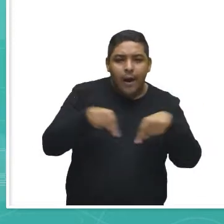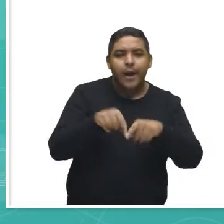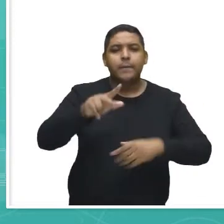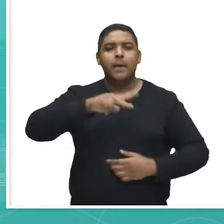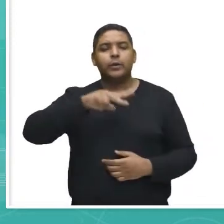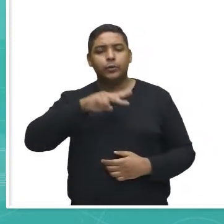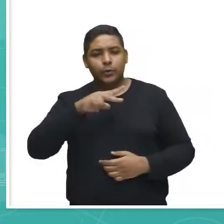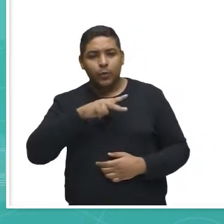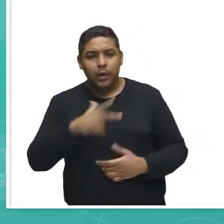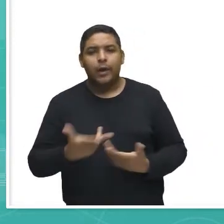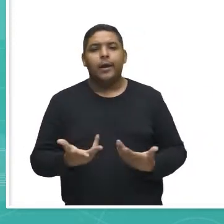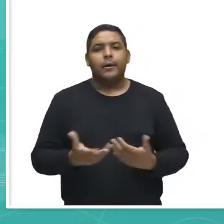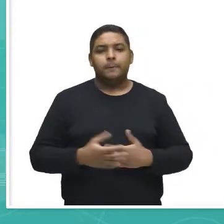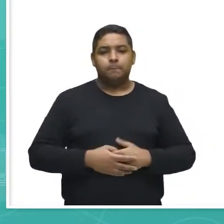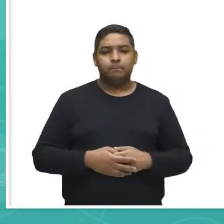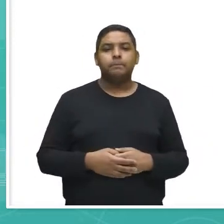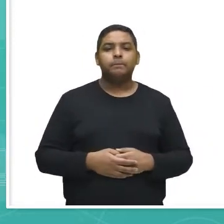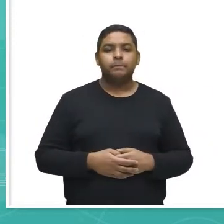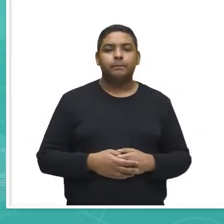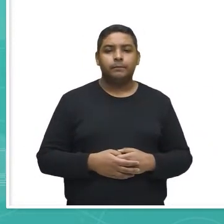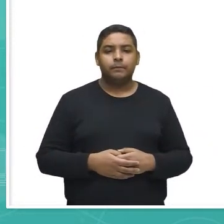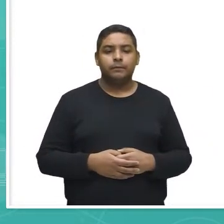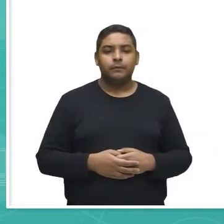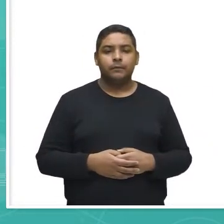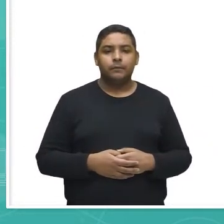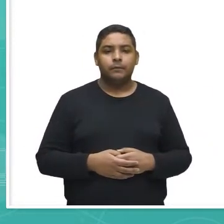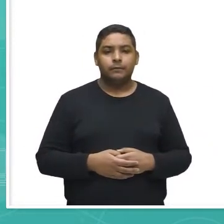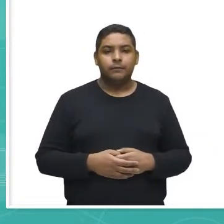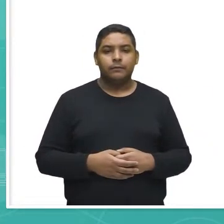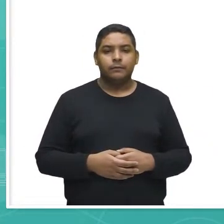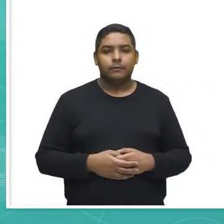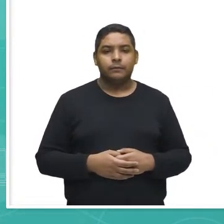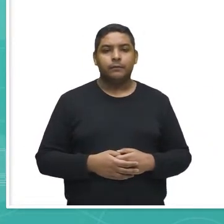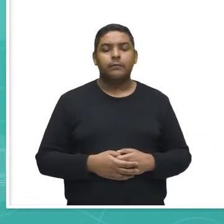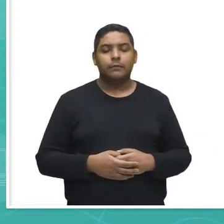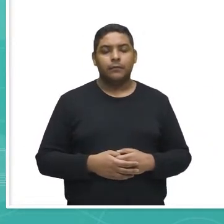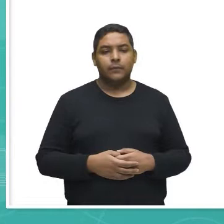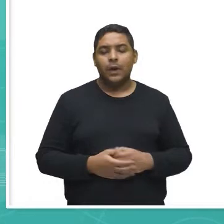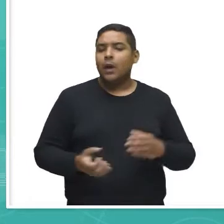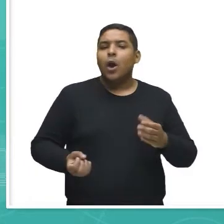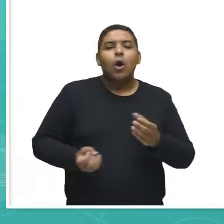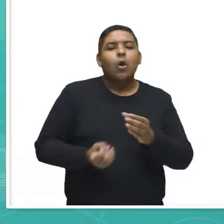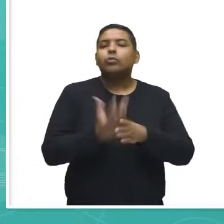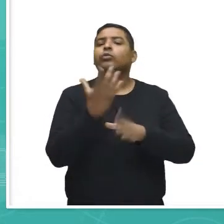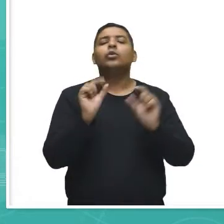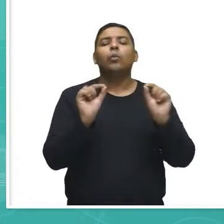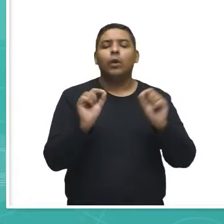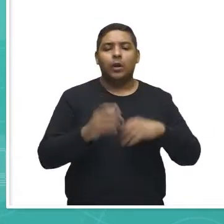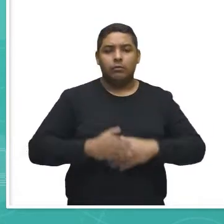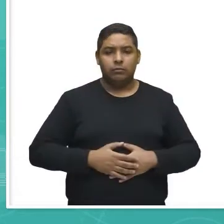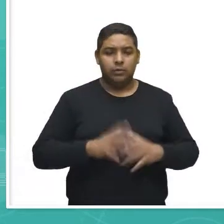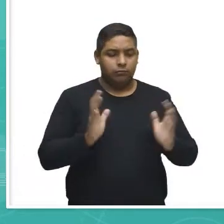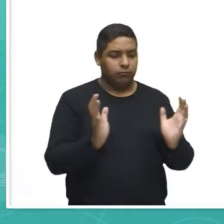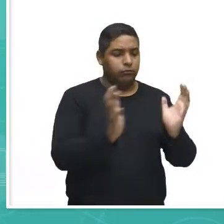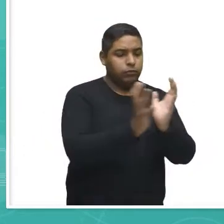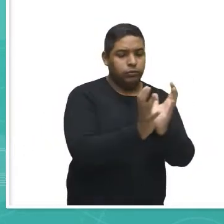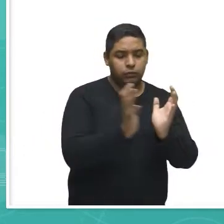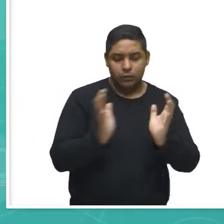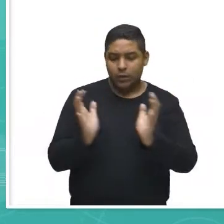propriedades privadas, a gente também verifica que vai surgir o quê? Vai surgir as